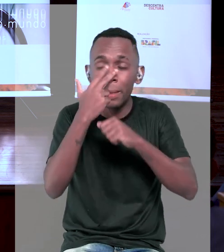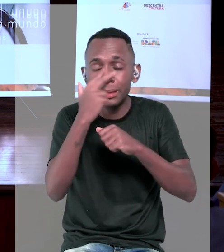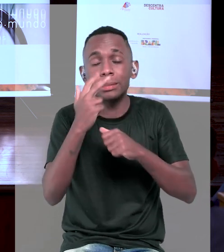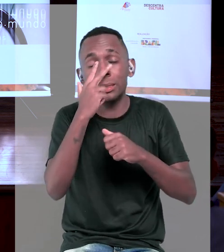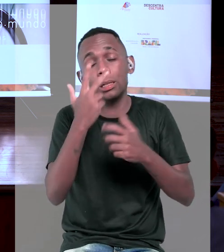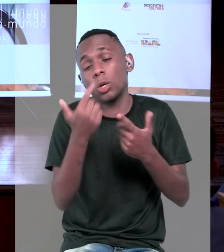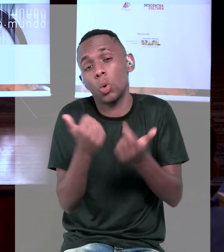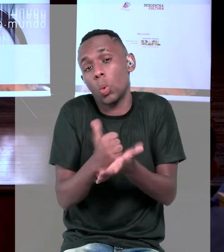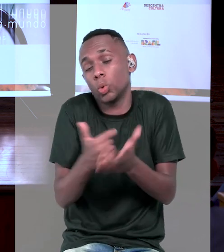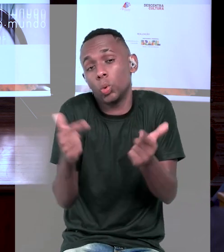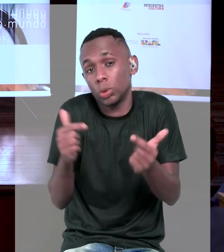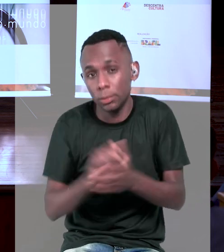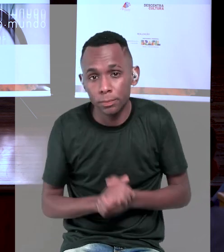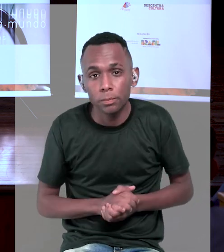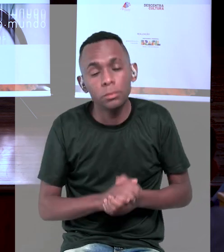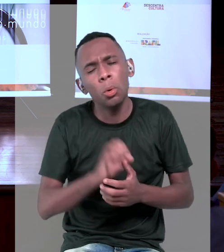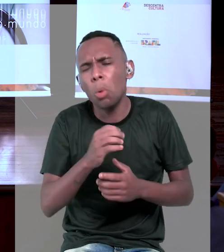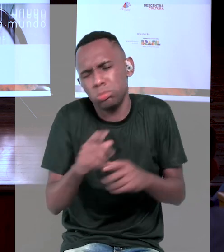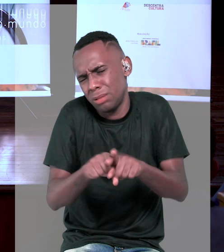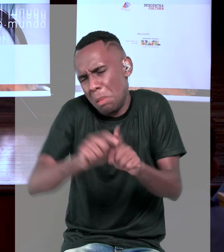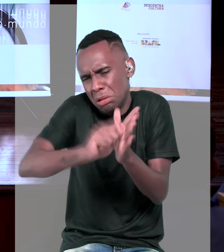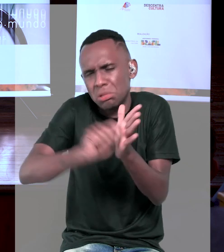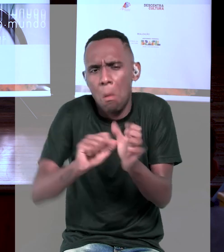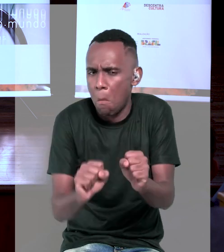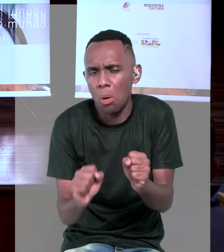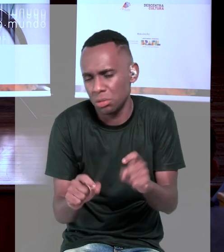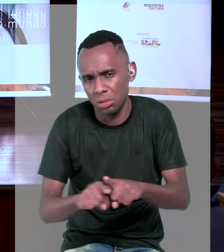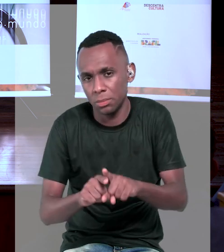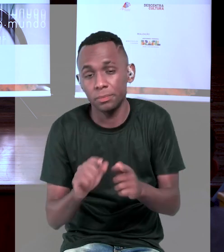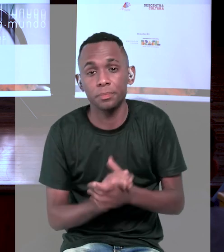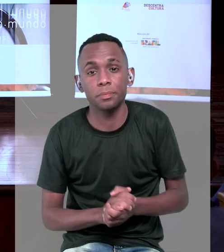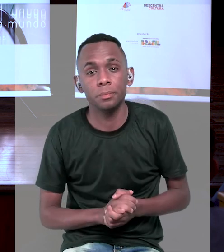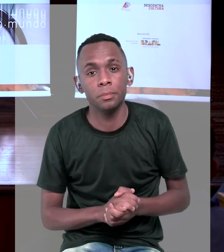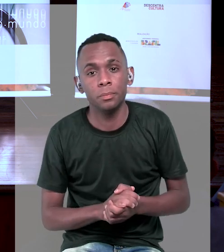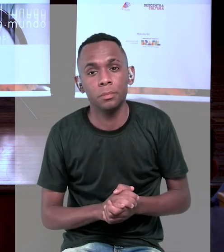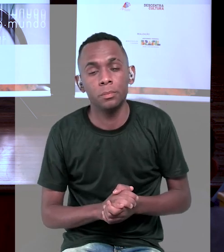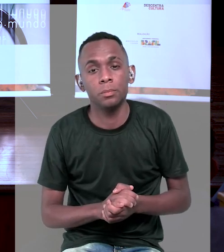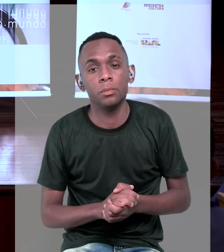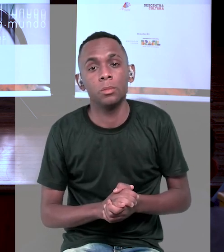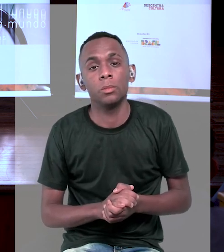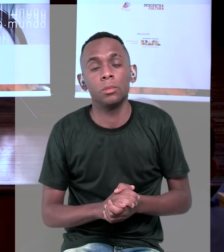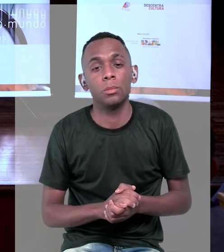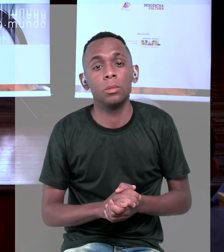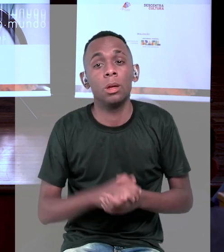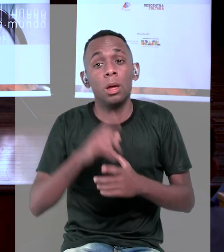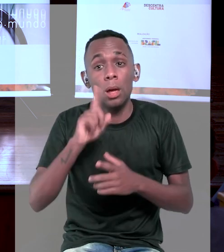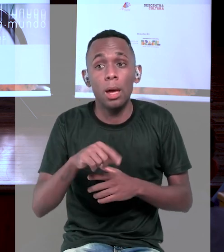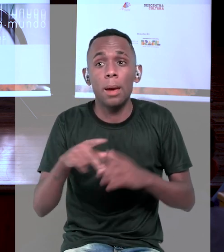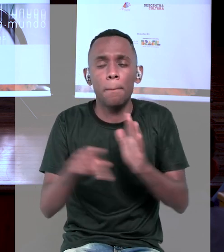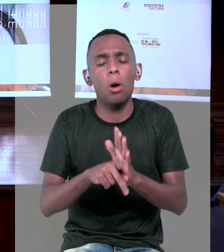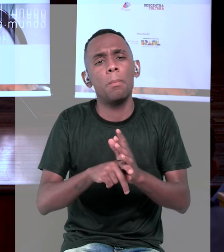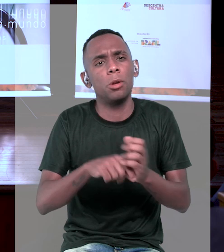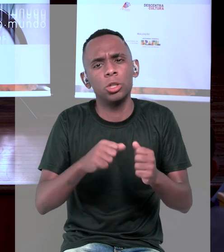Ou a escrita mesmo. O que é um incunábulo, um rolo de pergaminho,